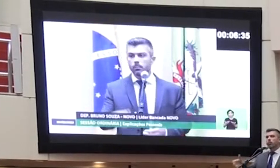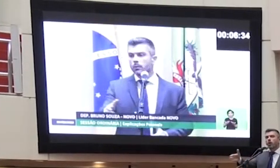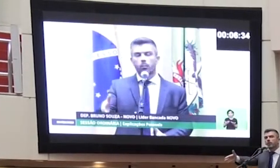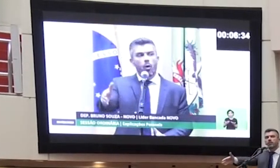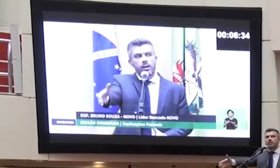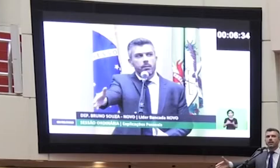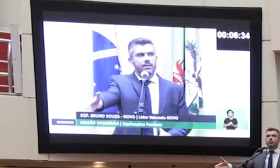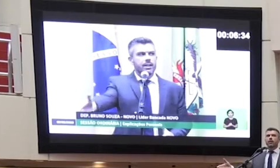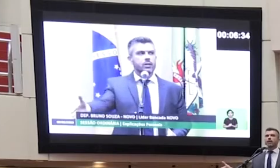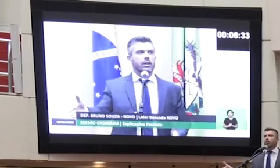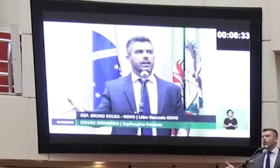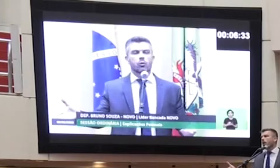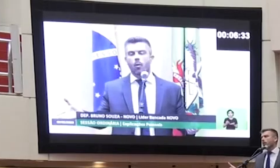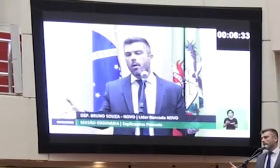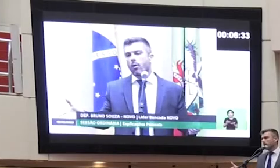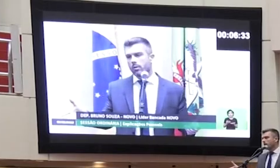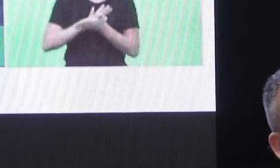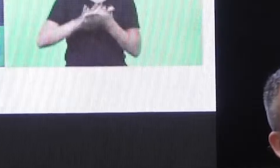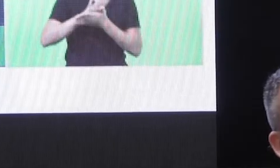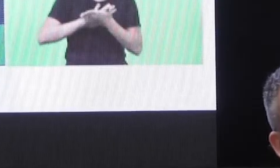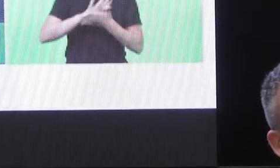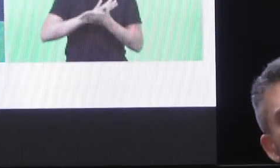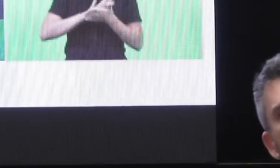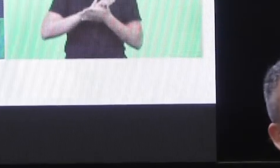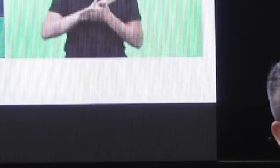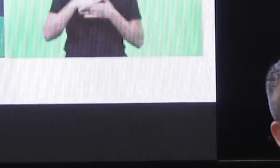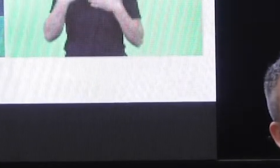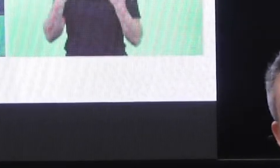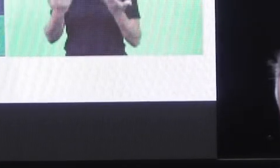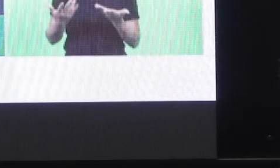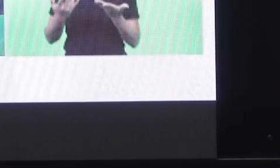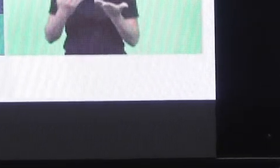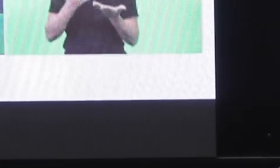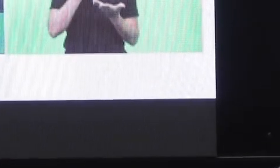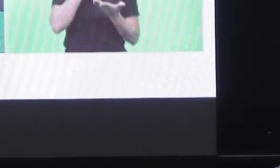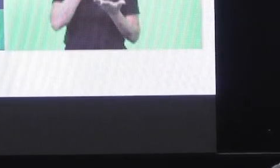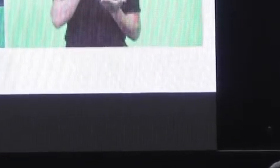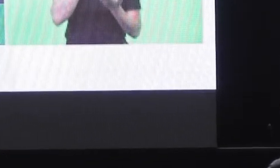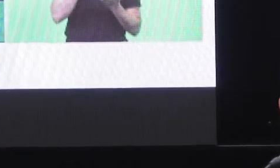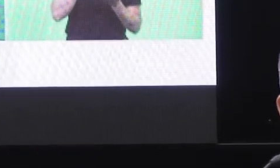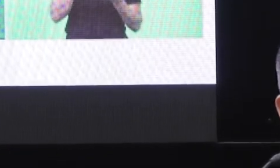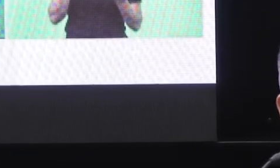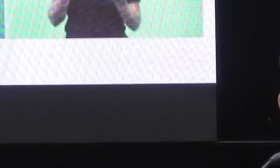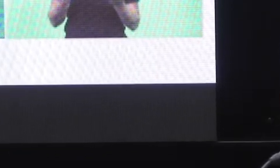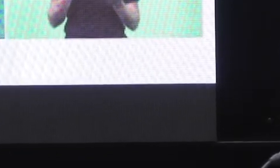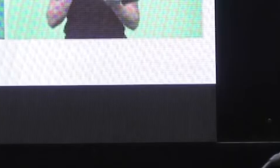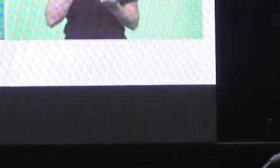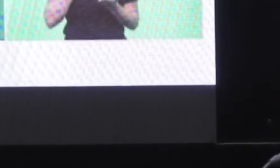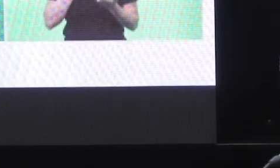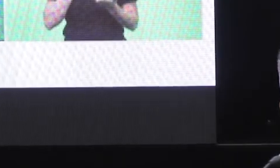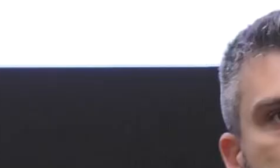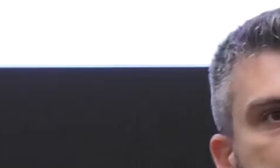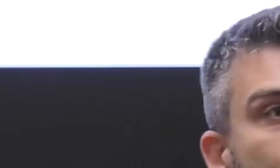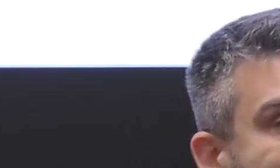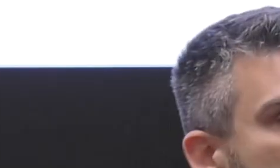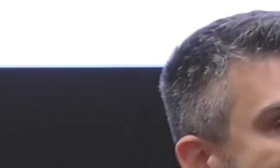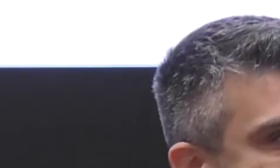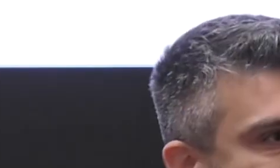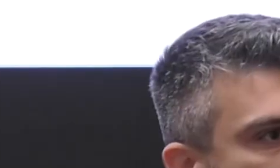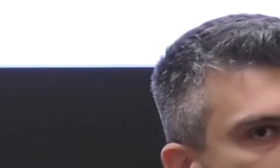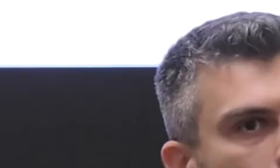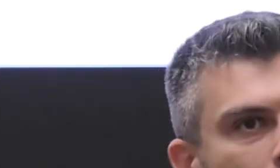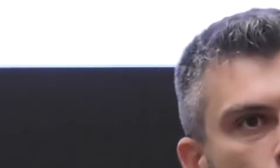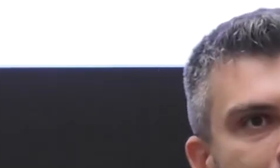disse que procurou a Secretaria da Saúde e que foi informado que o processo de compra do insumo foi iniciado nesta